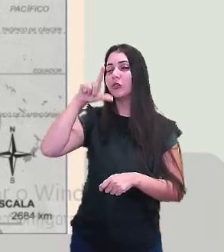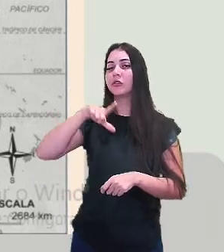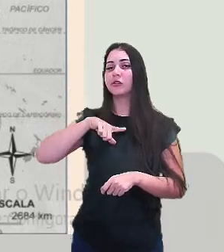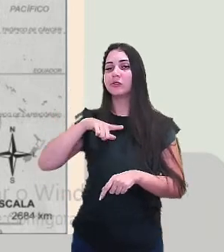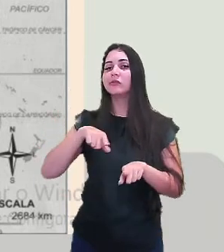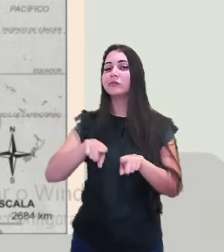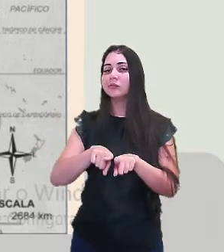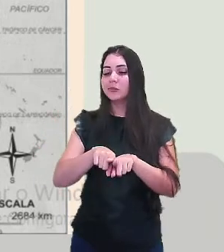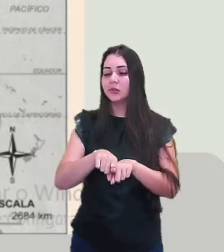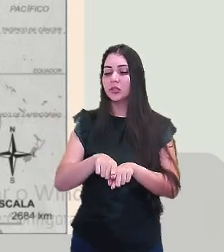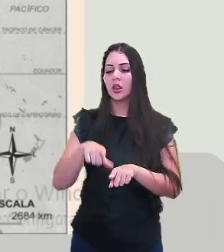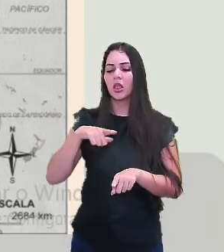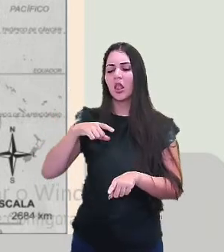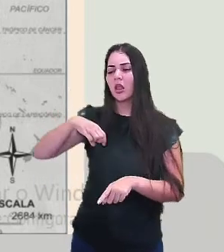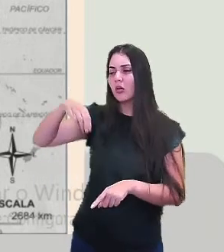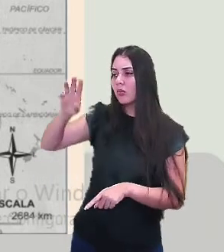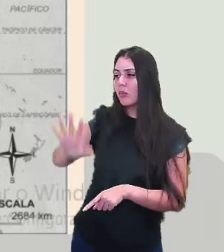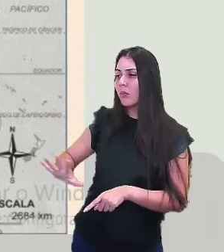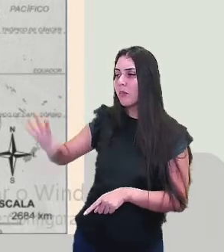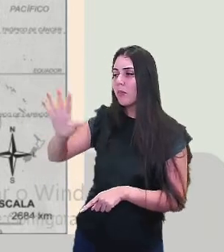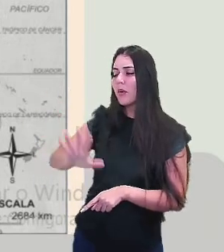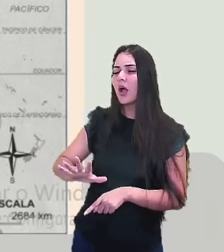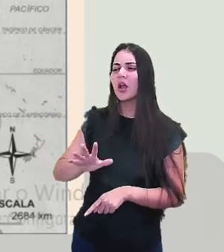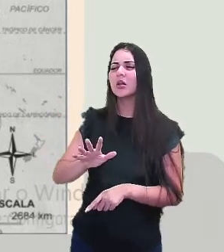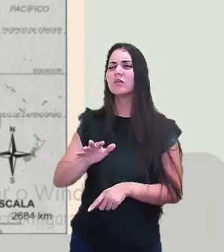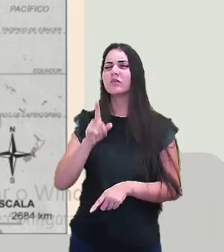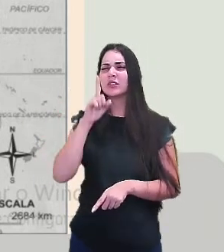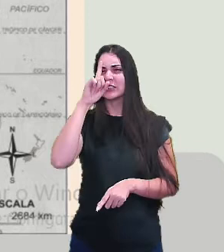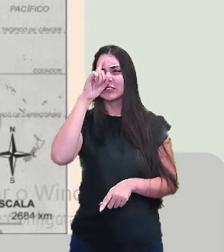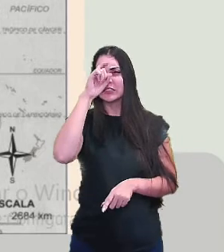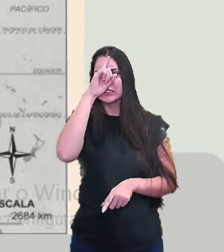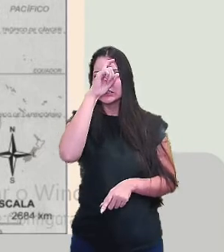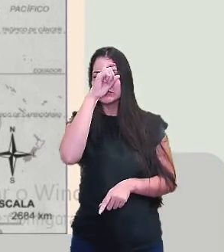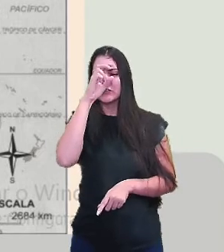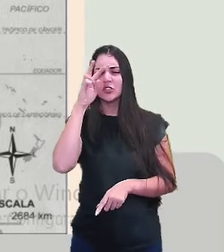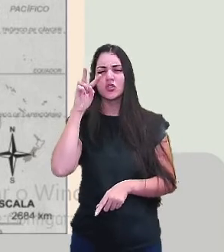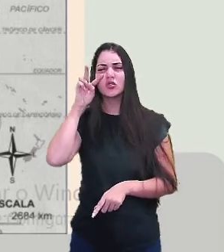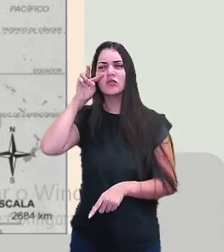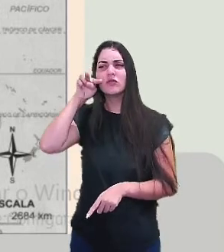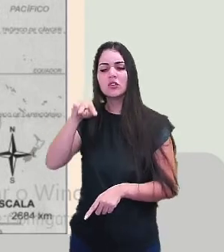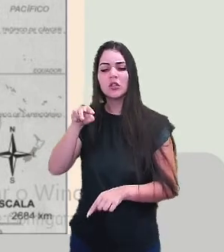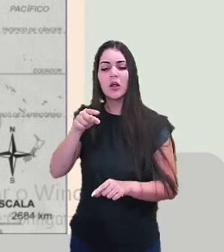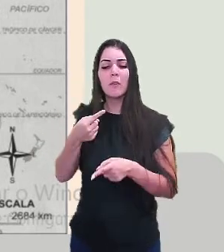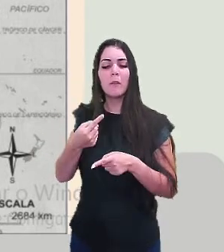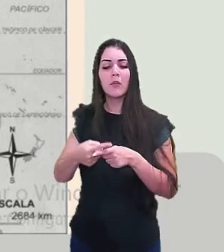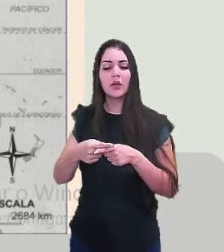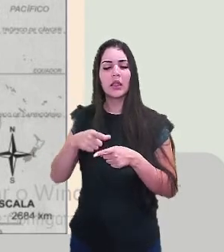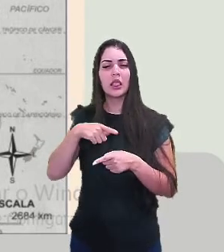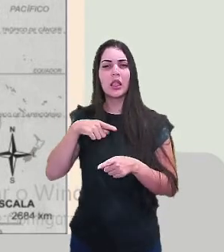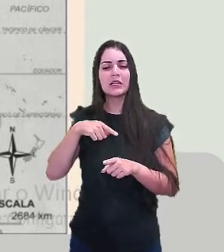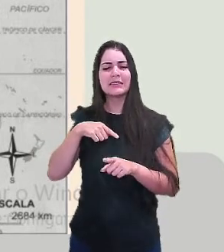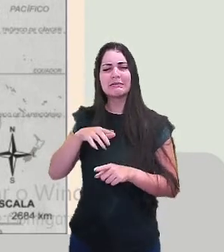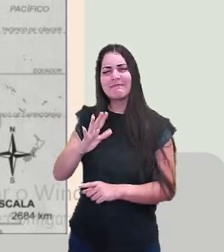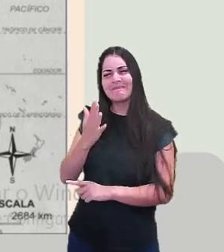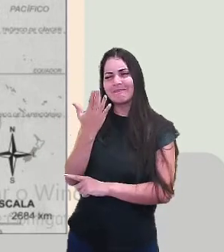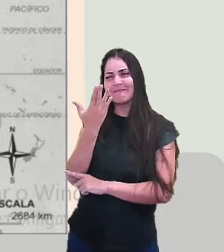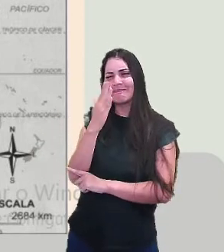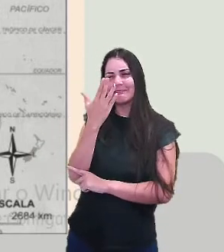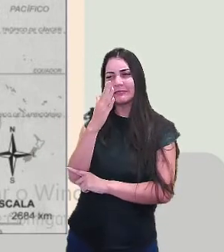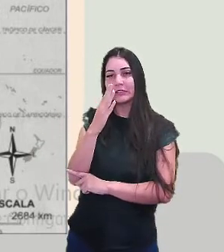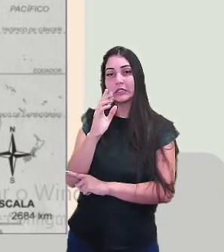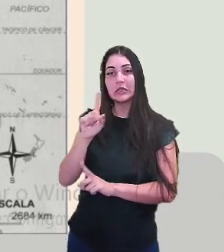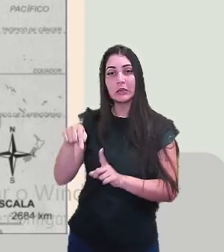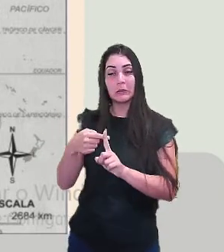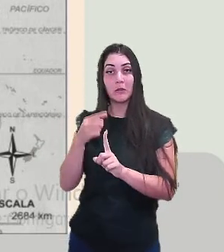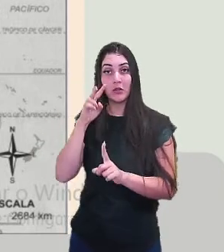para vocês, que vai ser um pouco difícil para vocês observarem, porque está bem, né? Está bem embaçadozinho. Mas